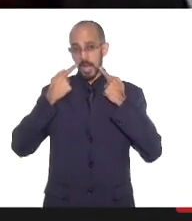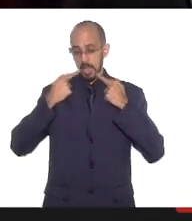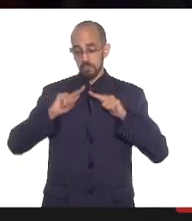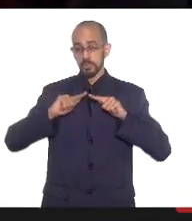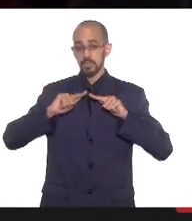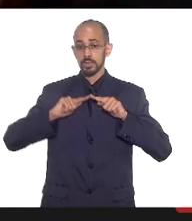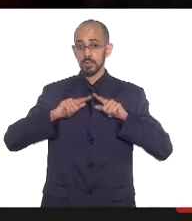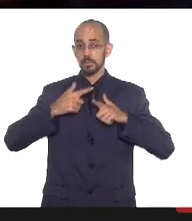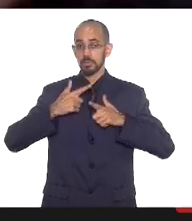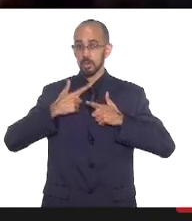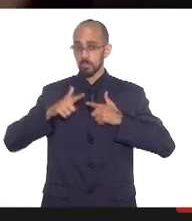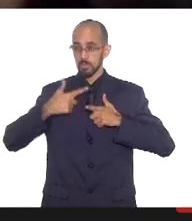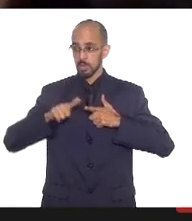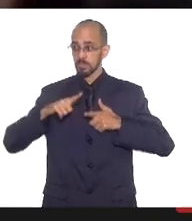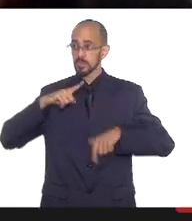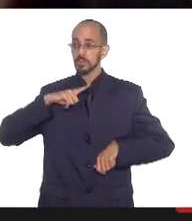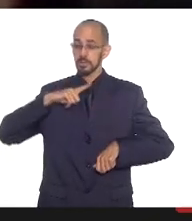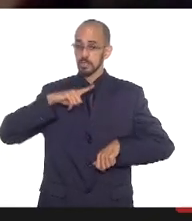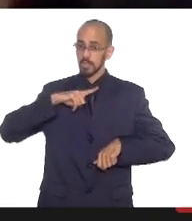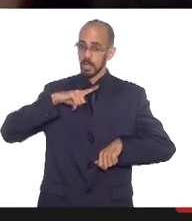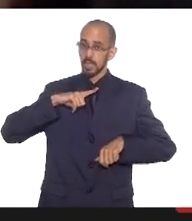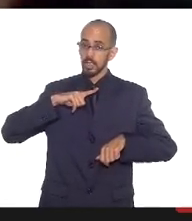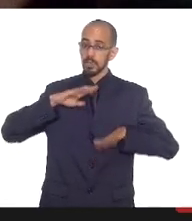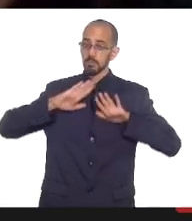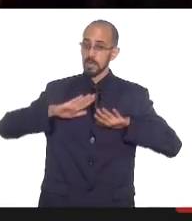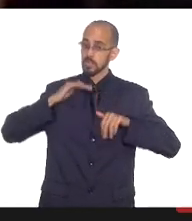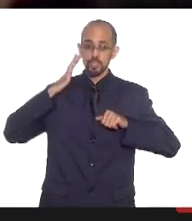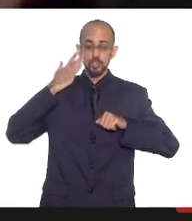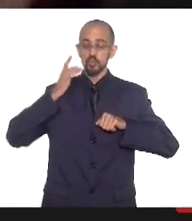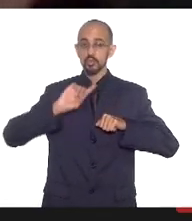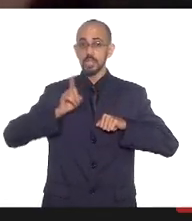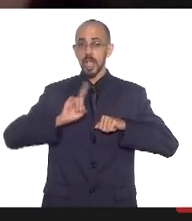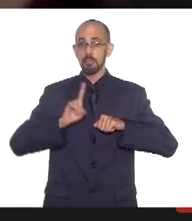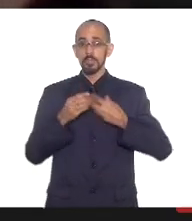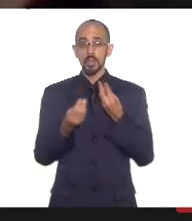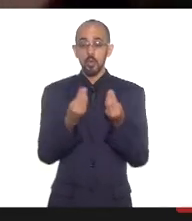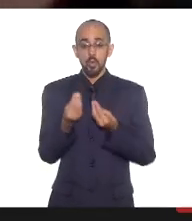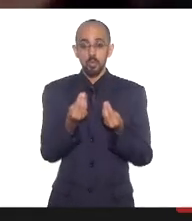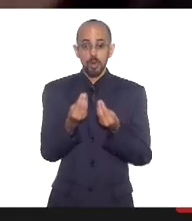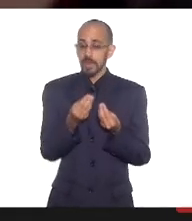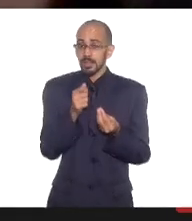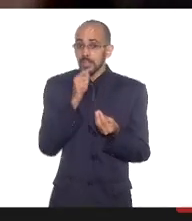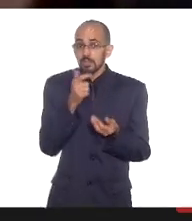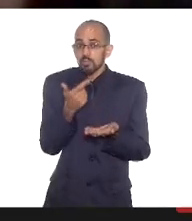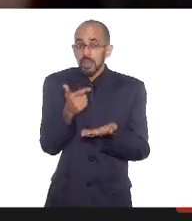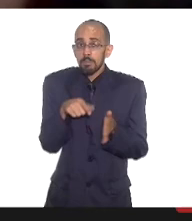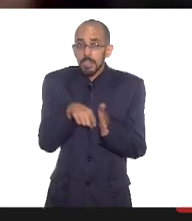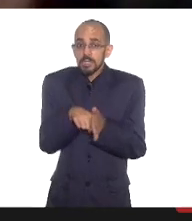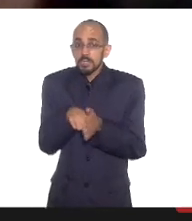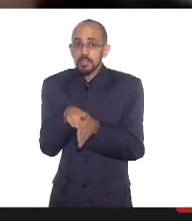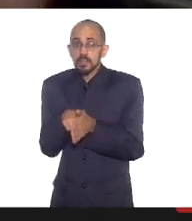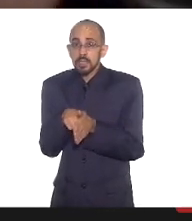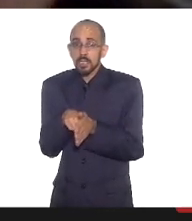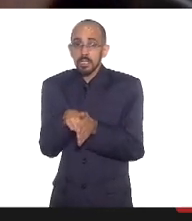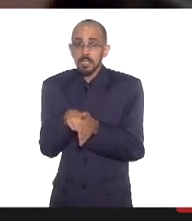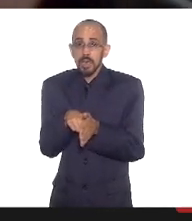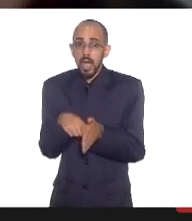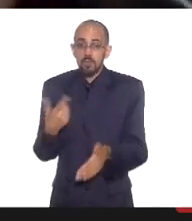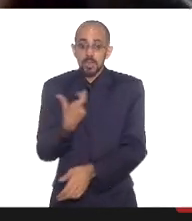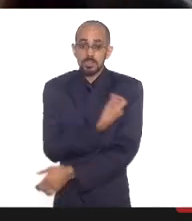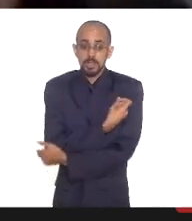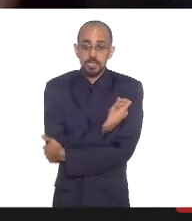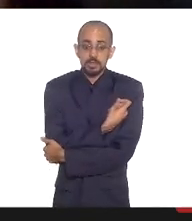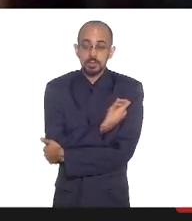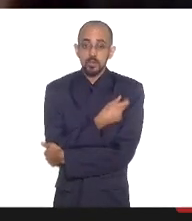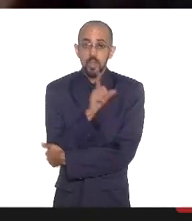idade né mas a gente não sabe como elas respondem de Pato eu não chegamos a isso na pesquisa tanto que a vacinação ela é